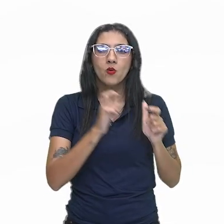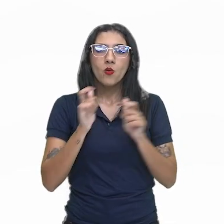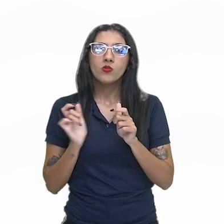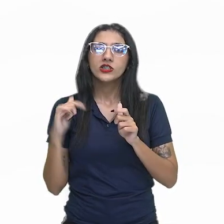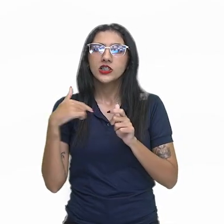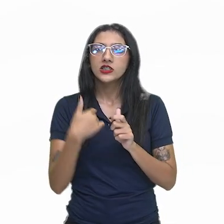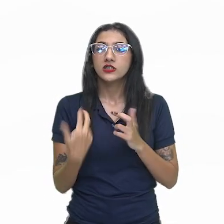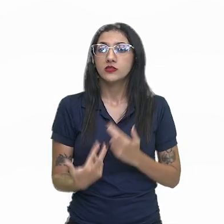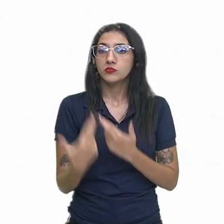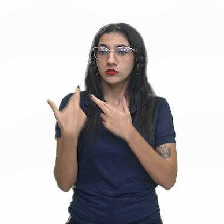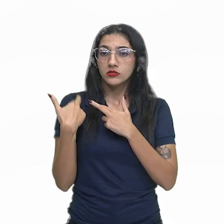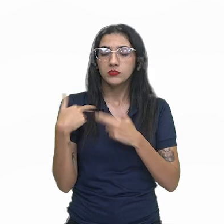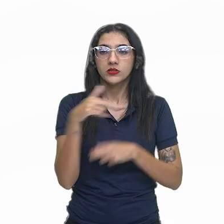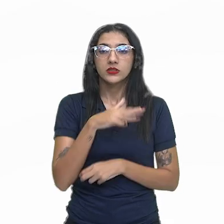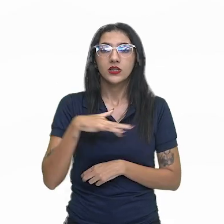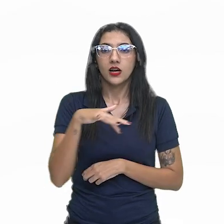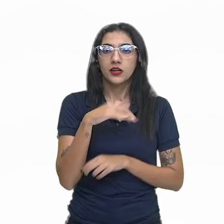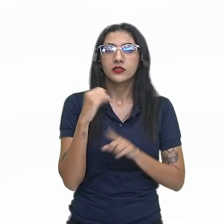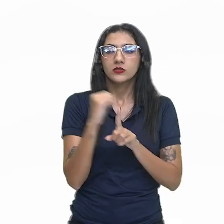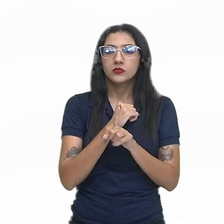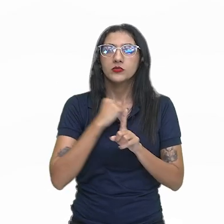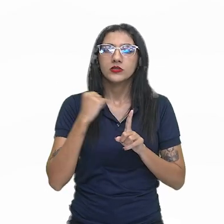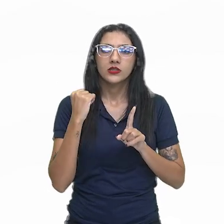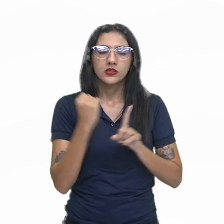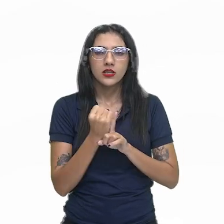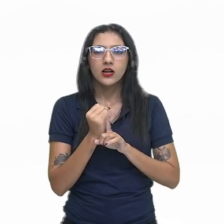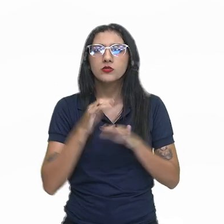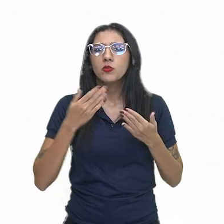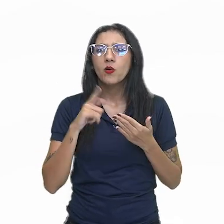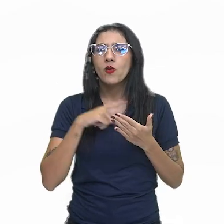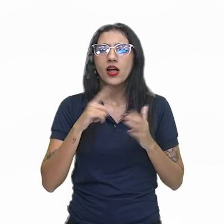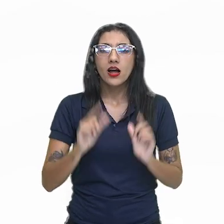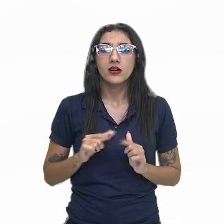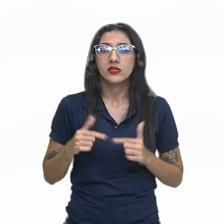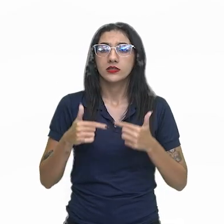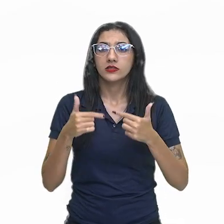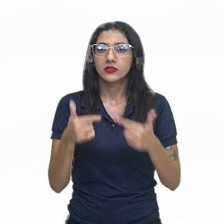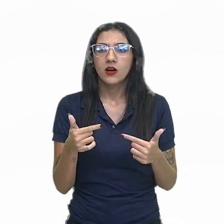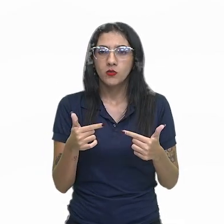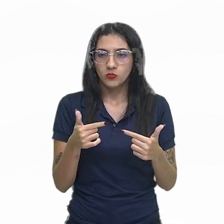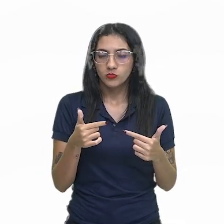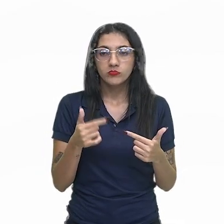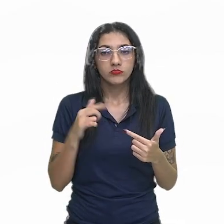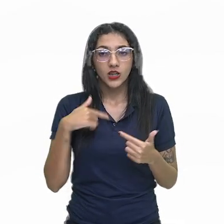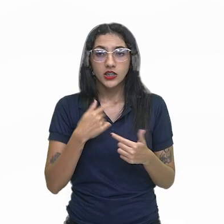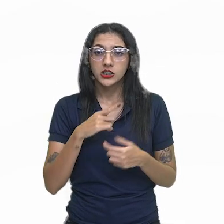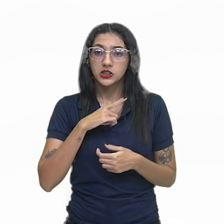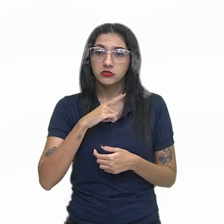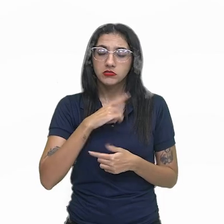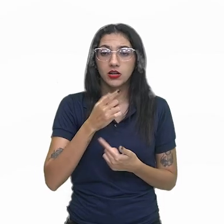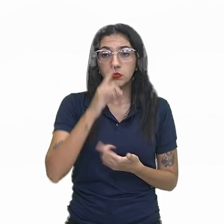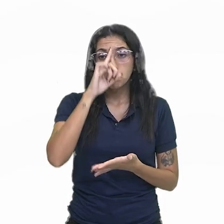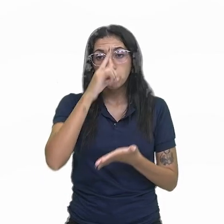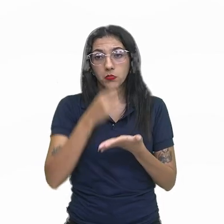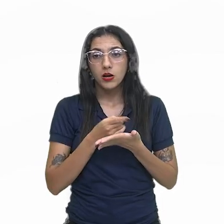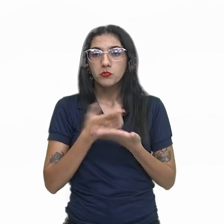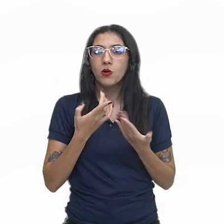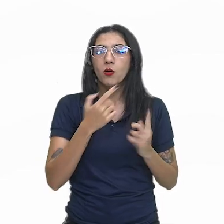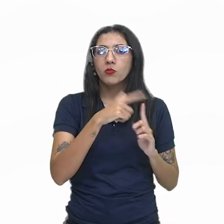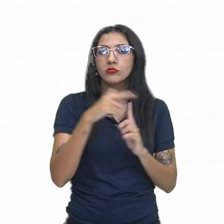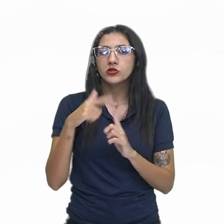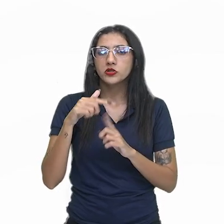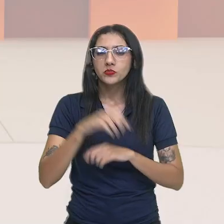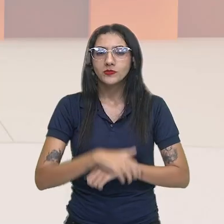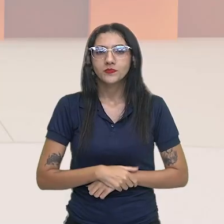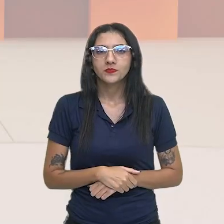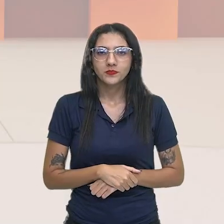ocupa e o papel é o que como você age no determinada posição que você está, na determinada posição que você está. E